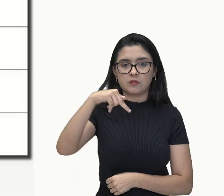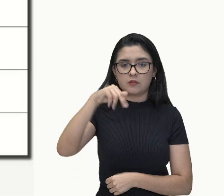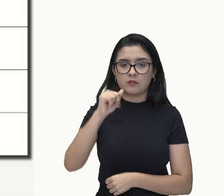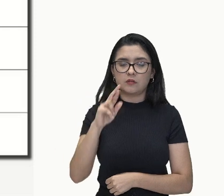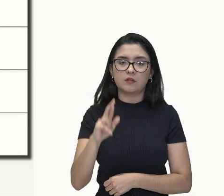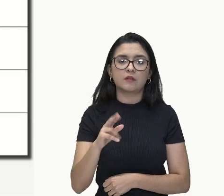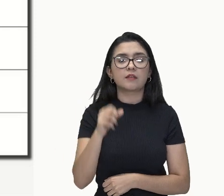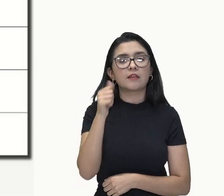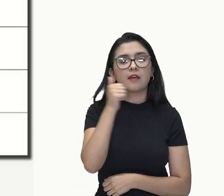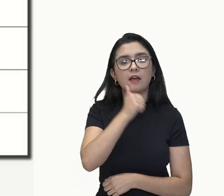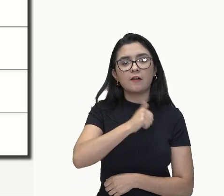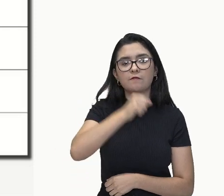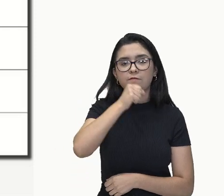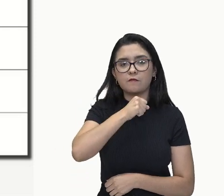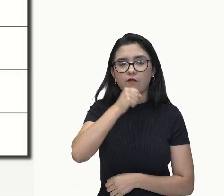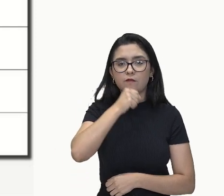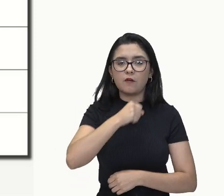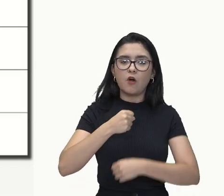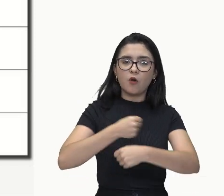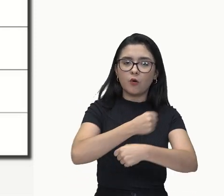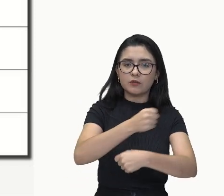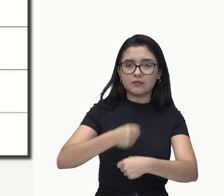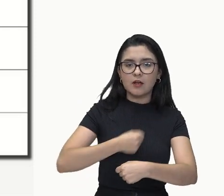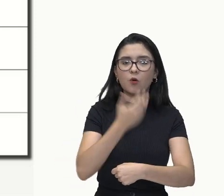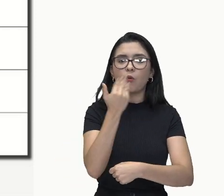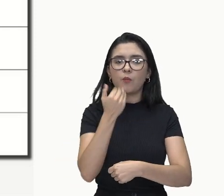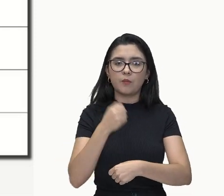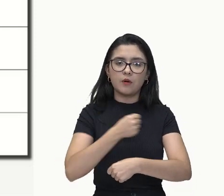a vovó, ela cocinava